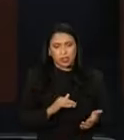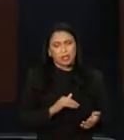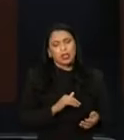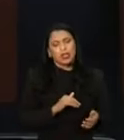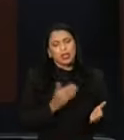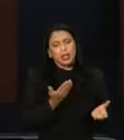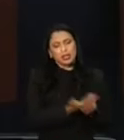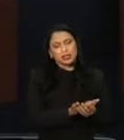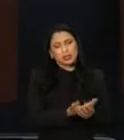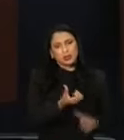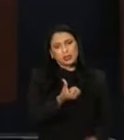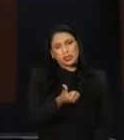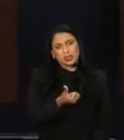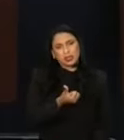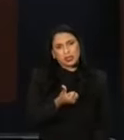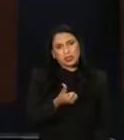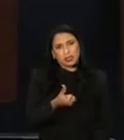619.